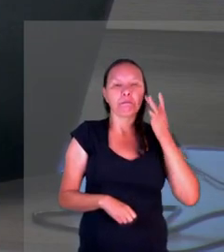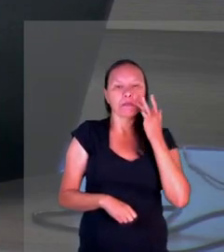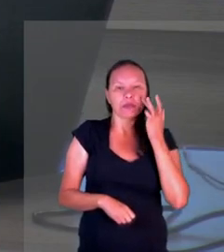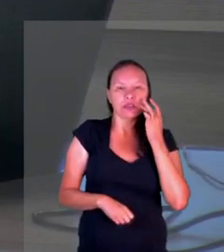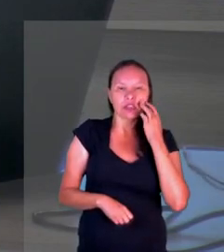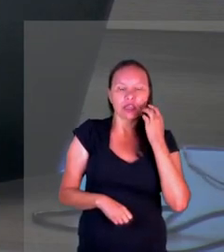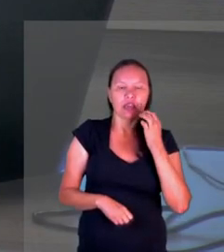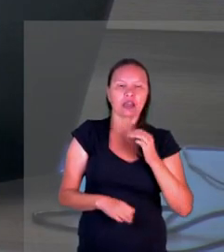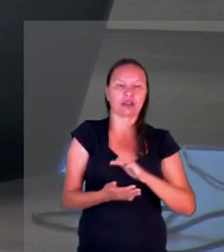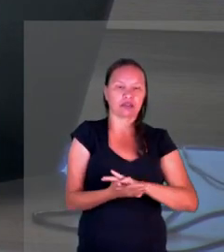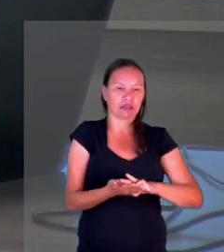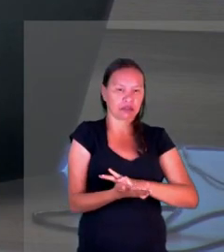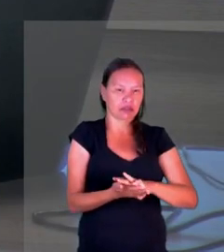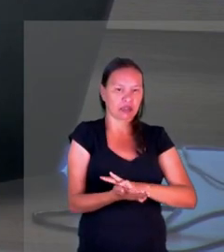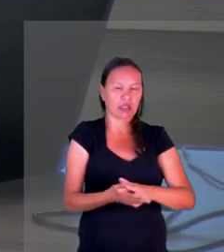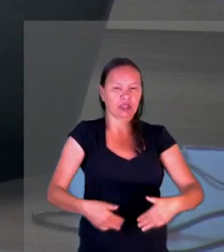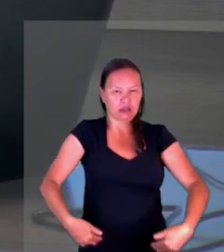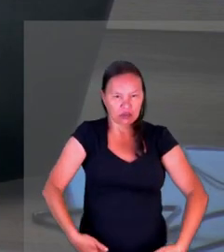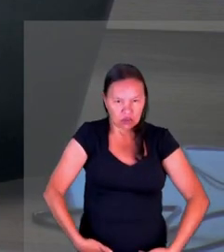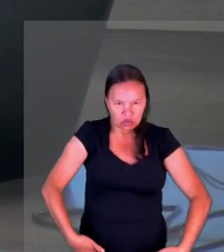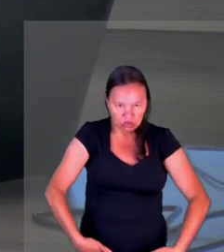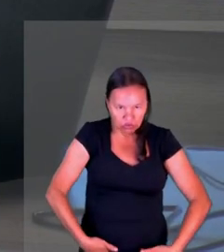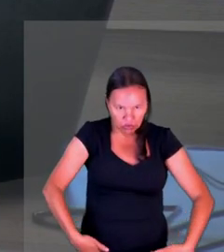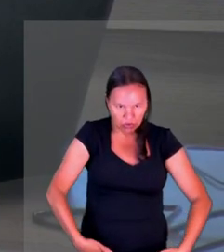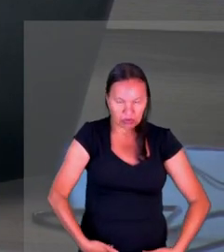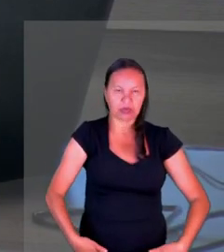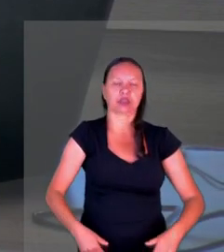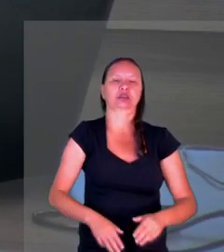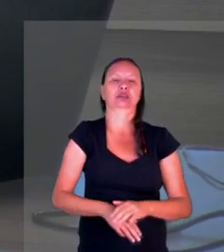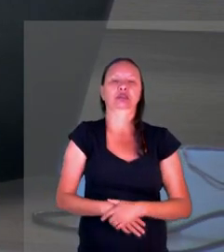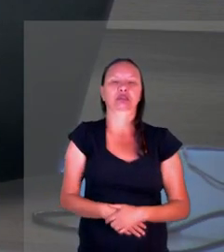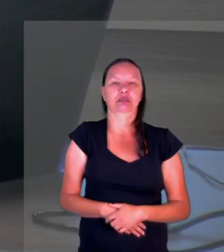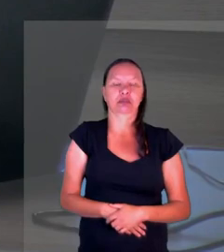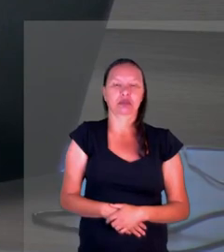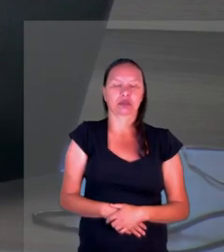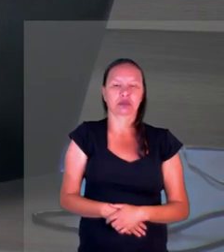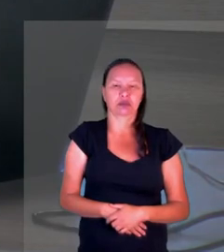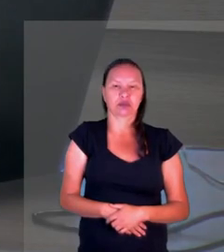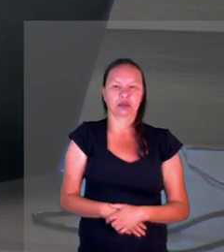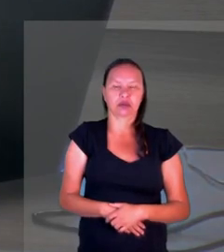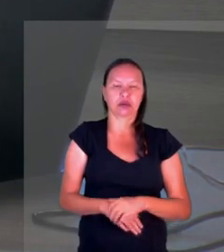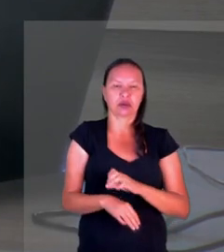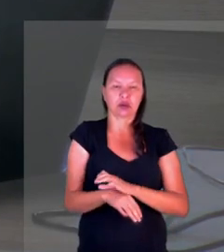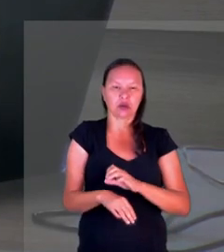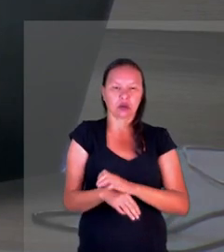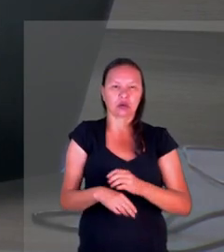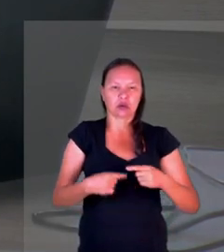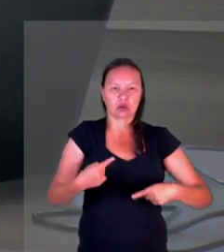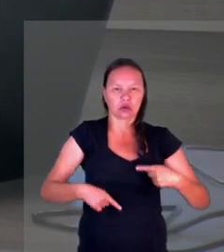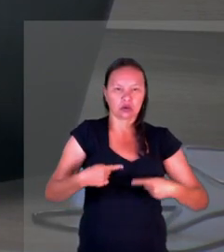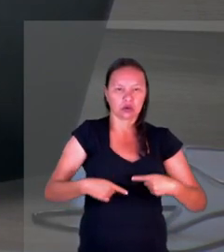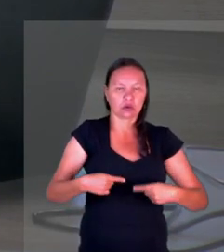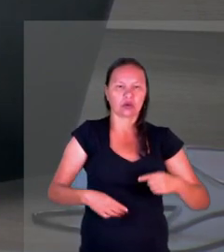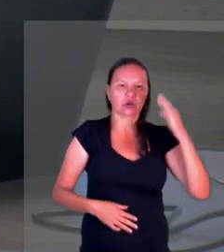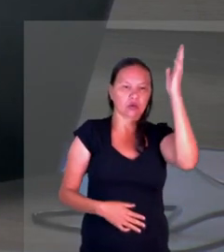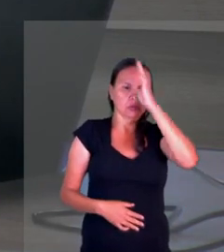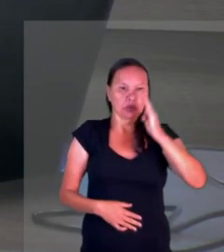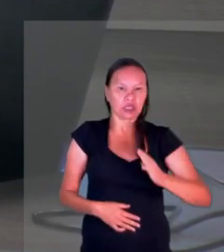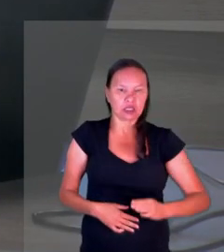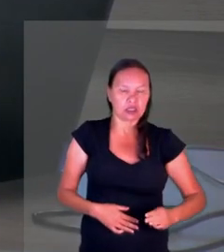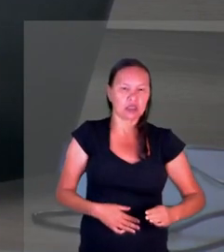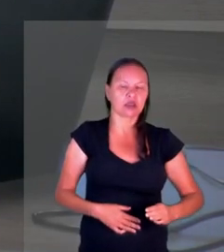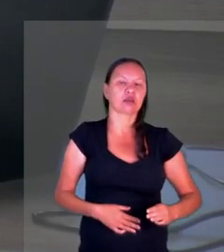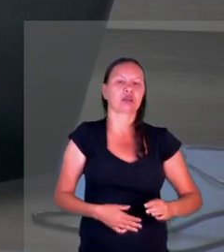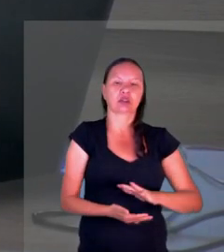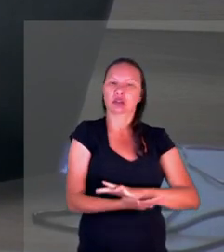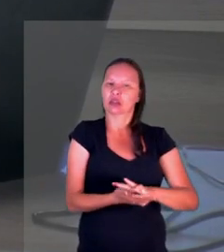é houve uma pactuação né uma adesão ao programa do governo federal que é o Brasil sem fome